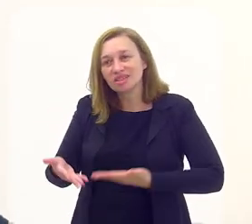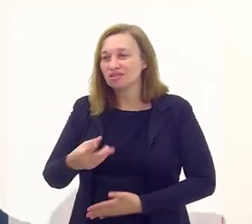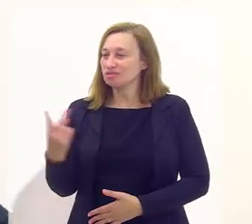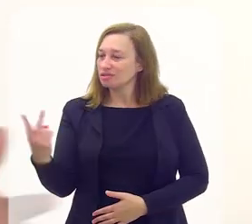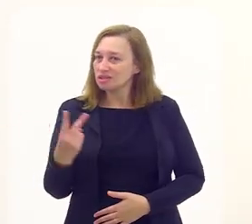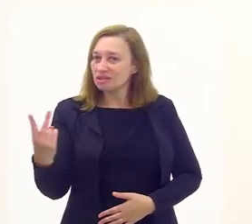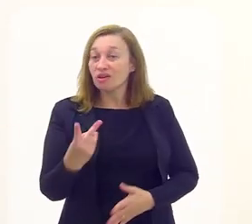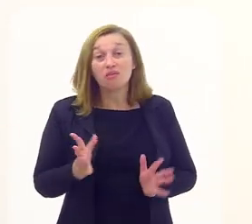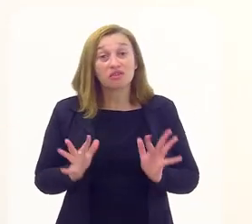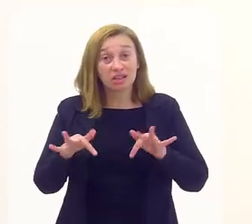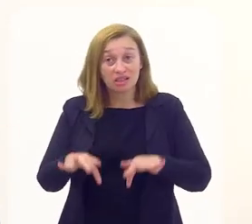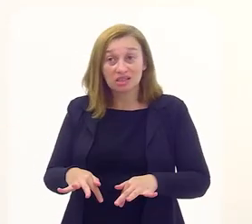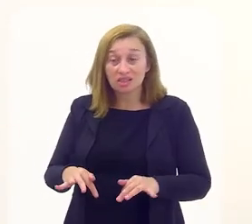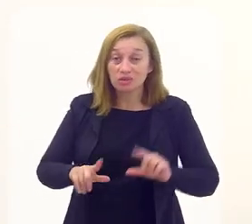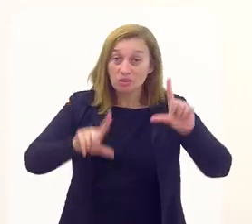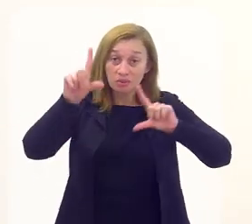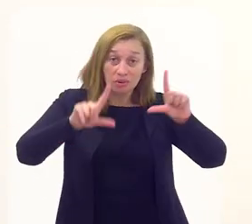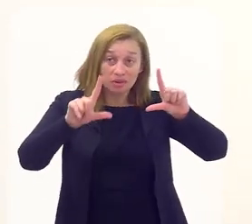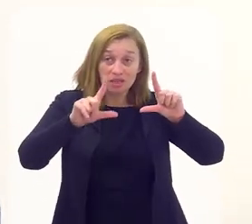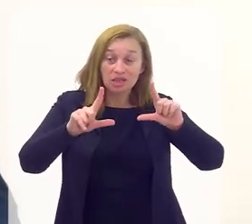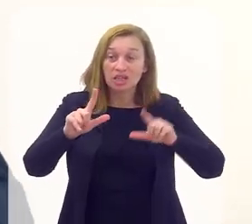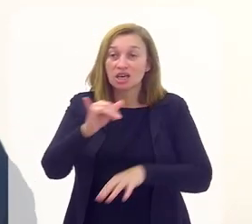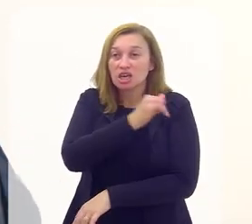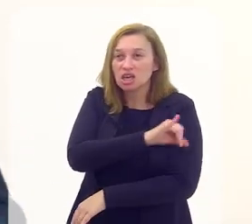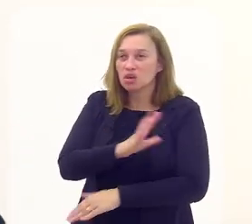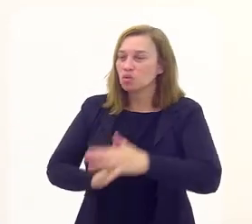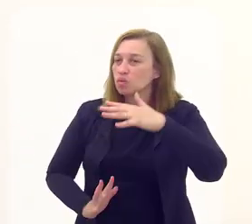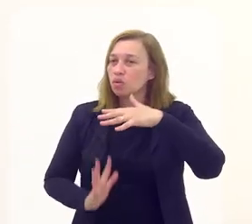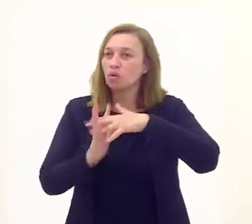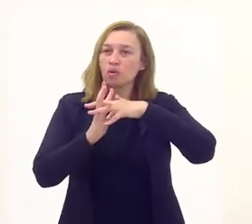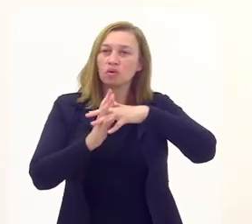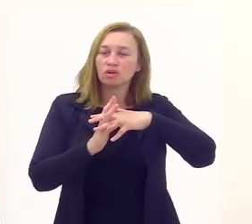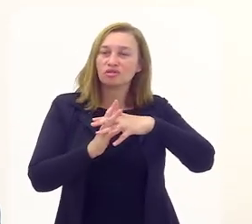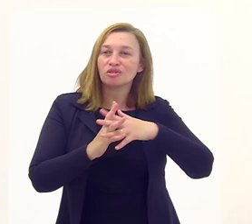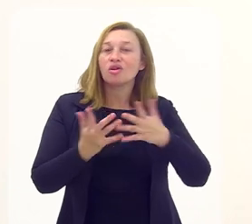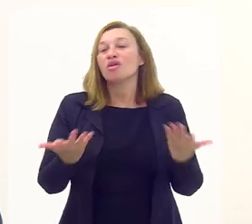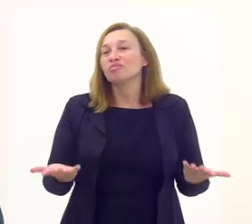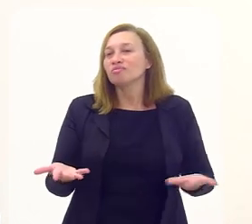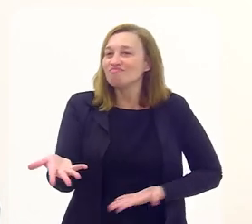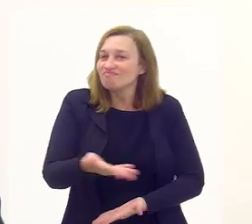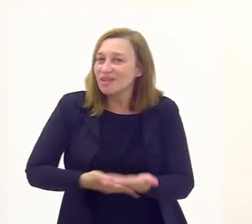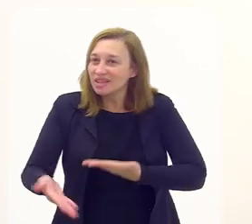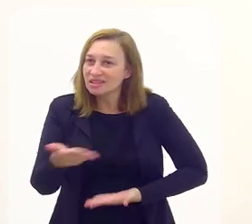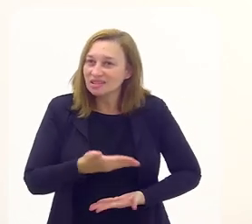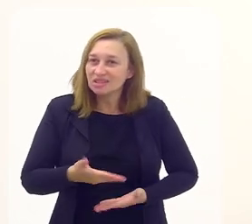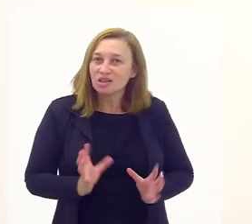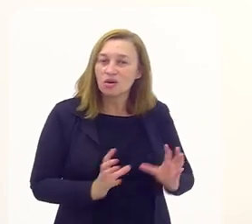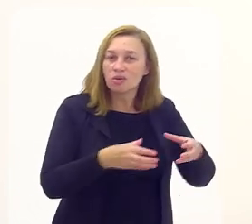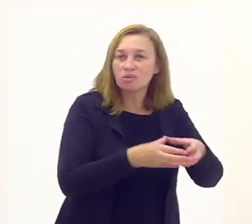pela participação. Vamos encerrando aqui o nosso programa Rio Sem Fronteiras, um programa